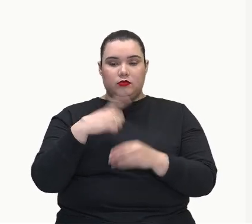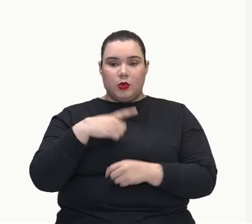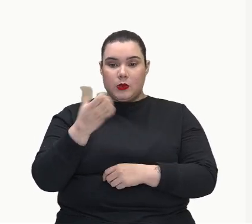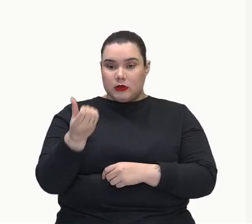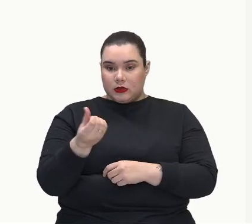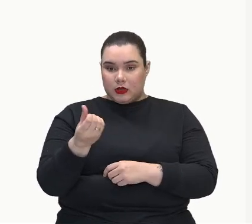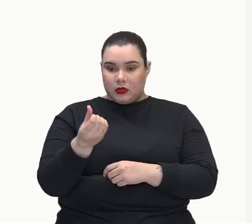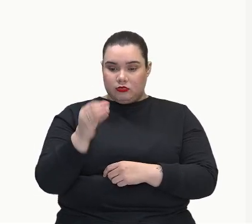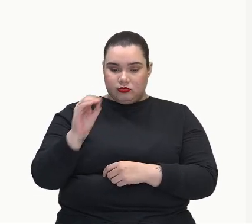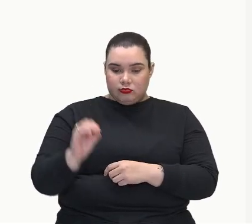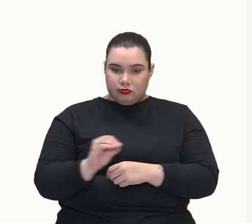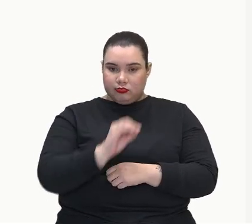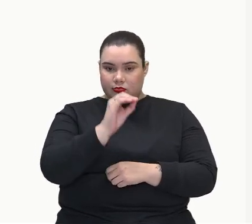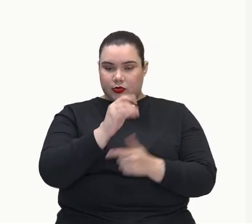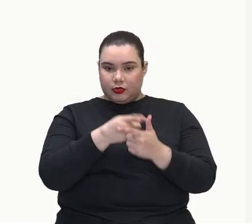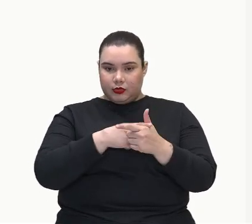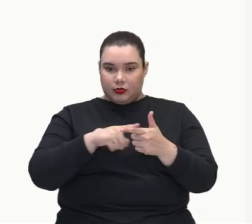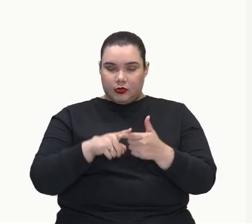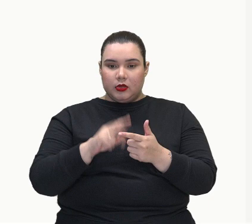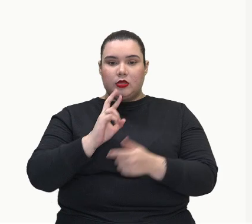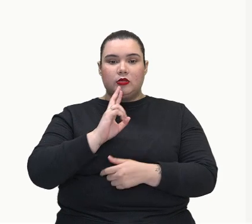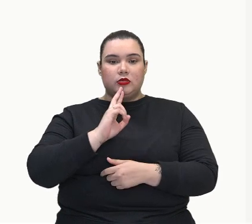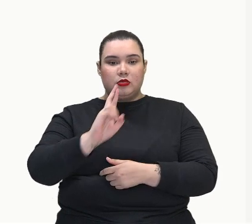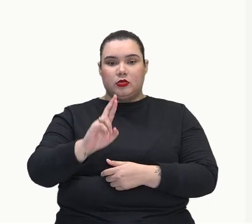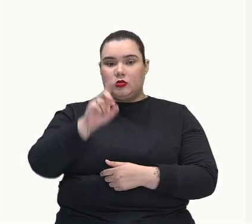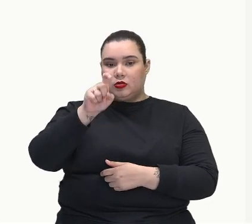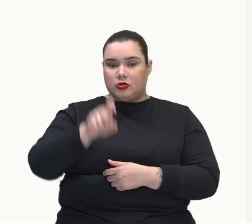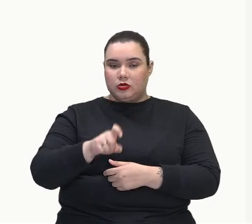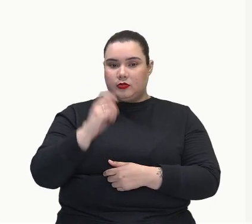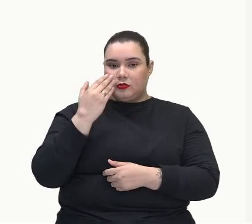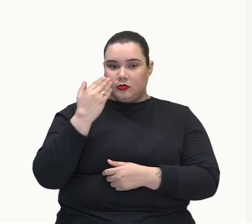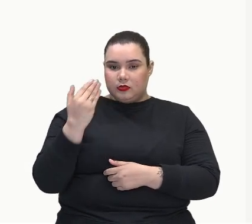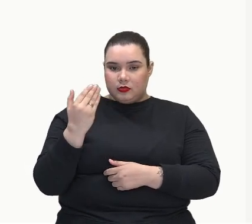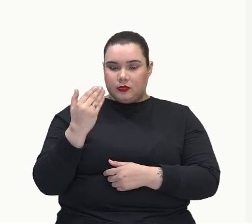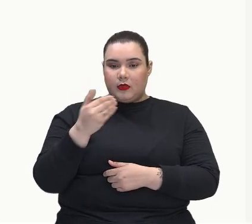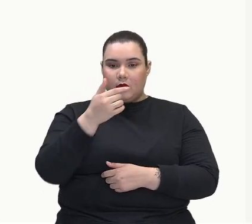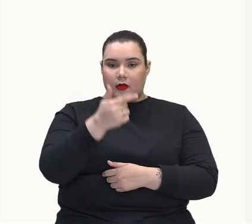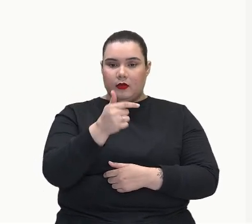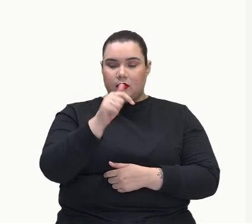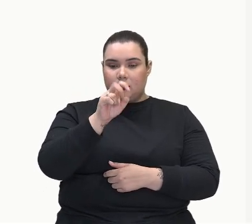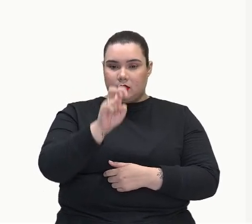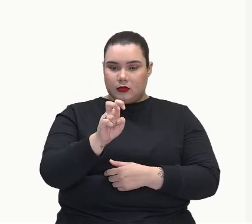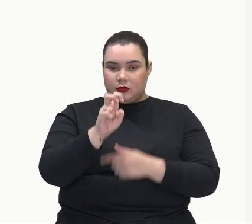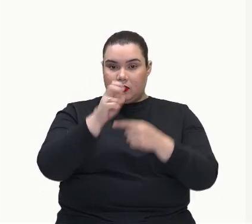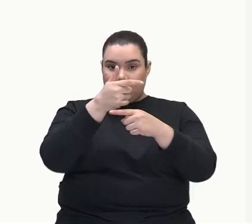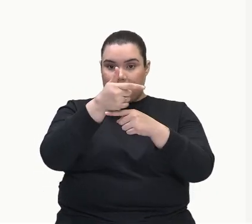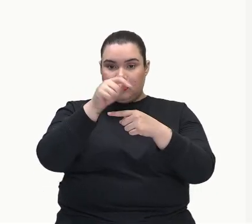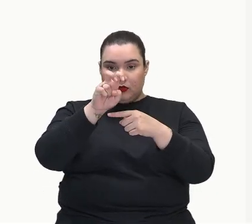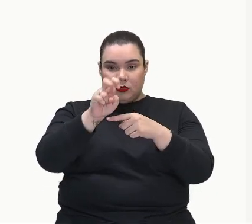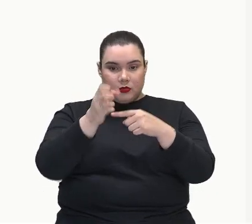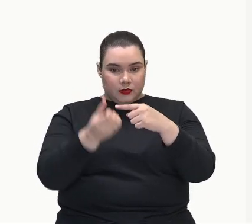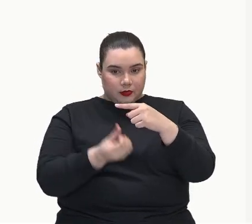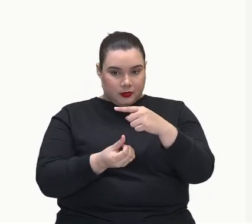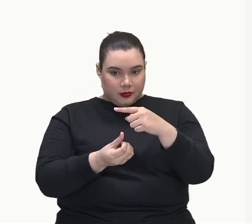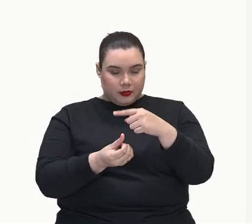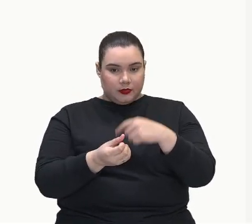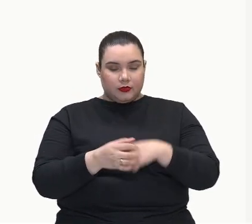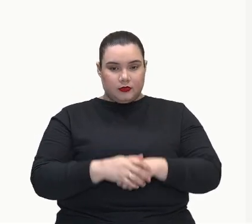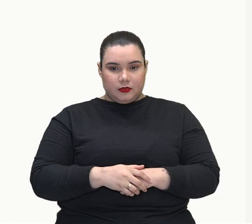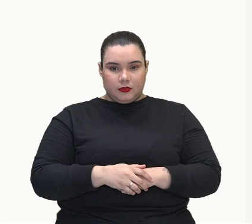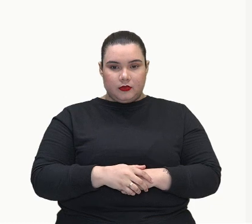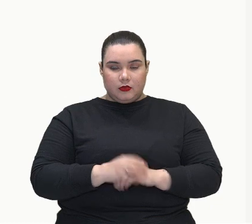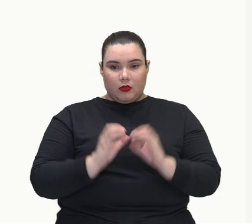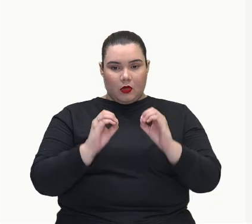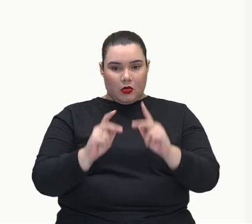o 6 dividindo, e nós vamos ter que o x é igual a 25 sobre 6. Vamos deixar em forma